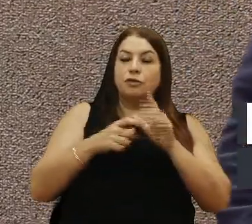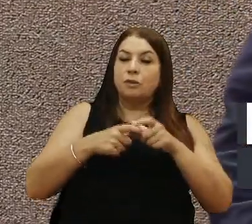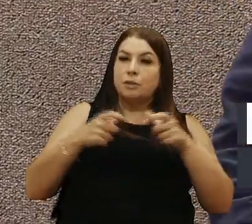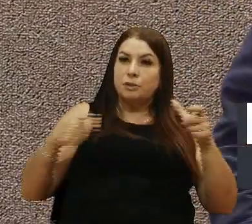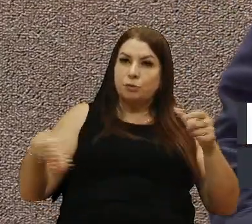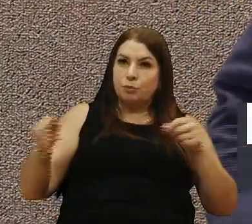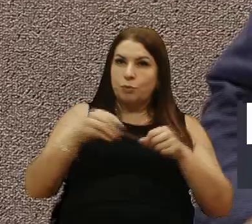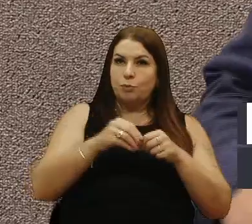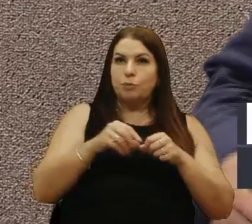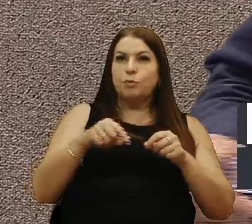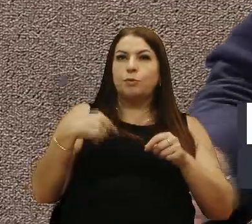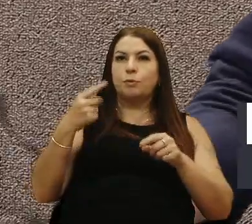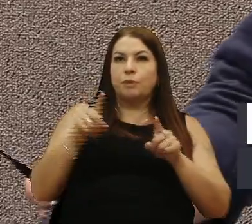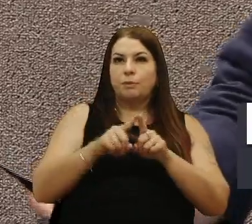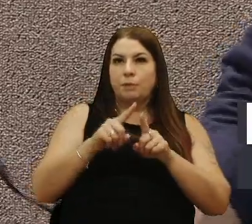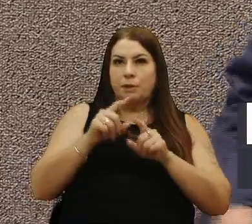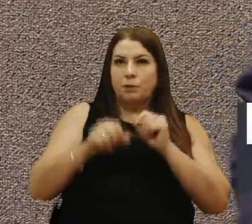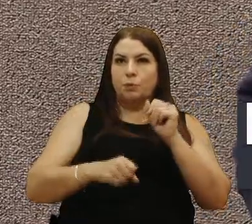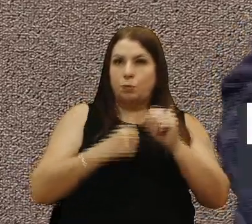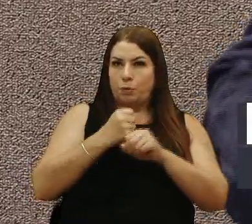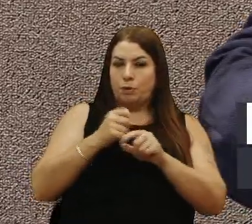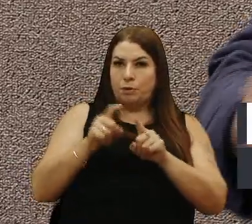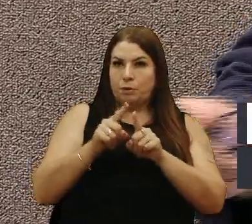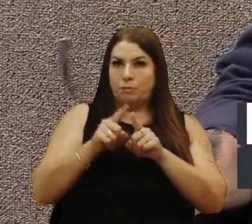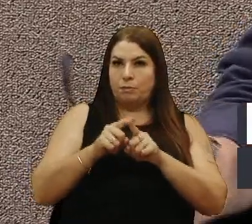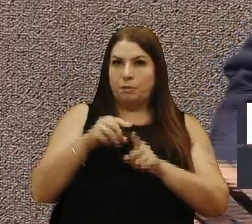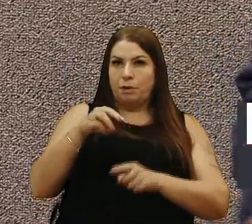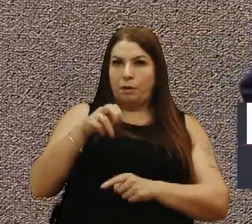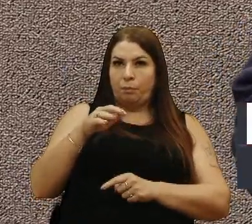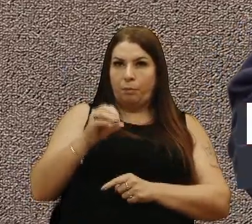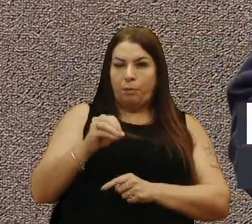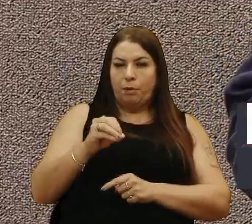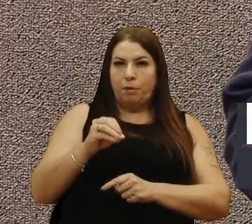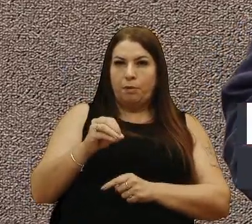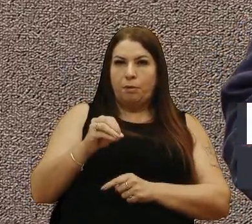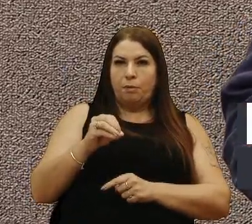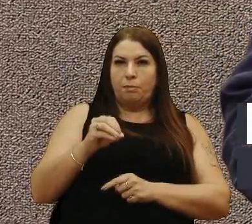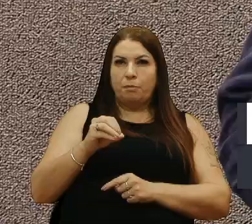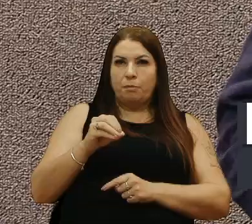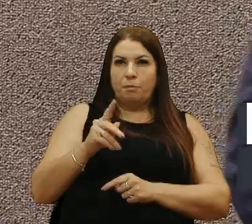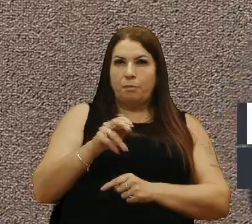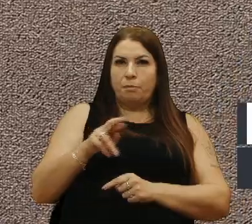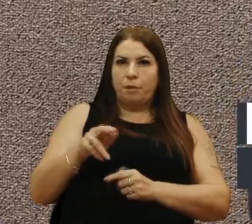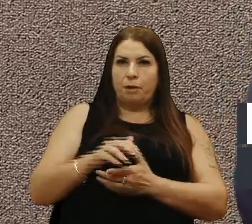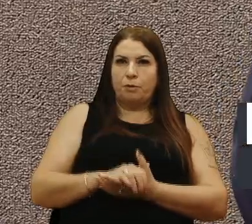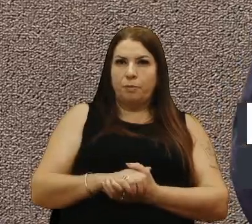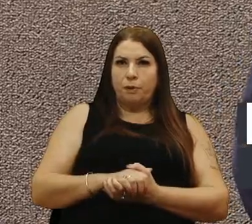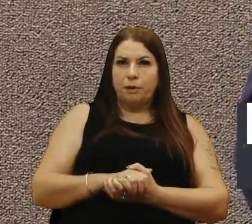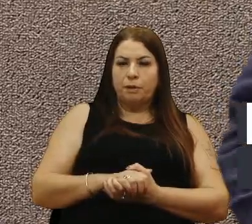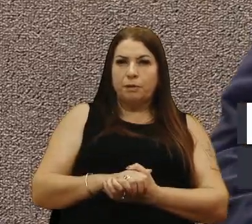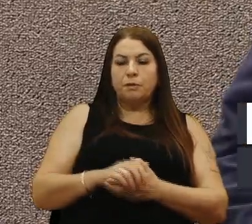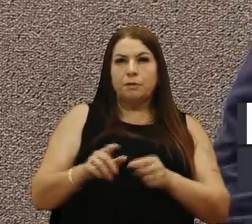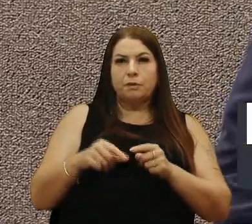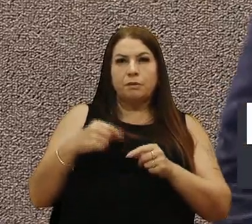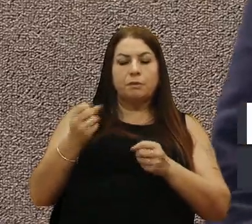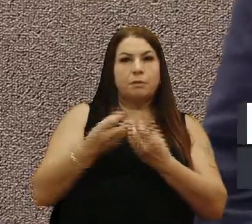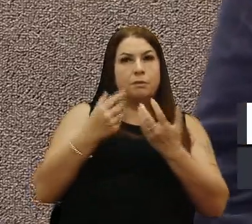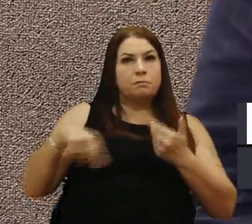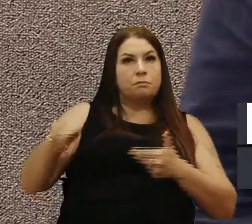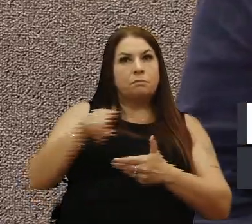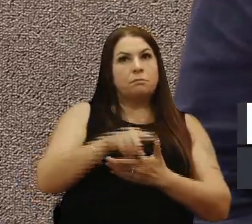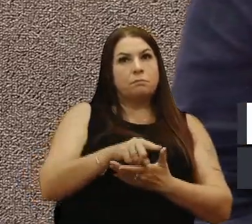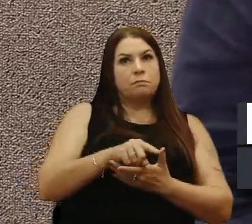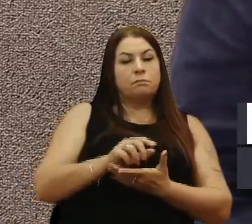Logo teremos também, durante o ano, tem Macropar e tantas outras festas que vem o povo